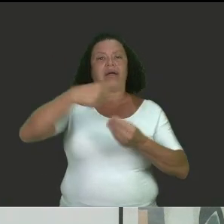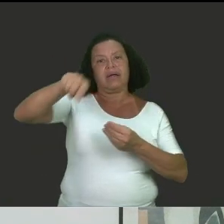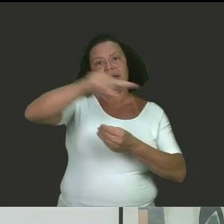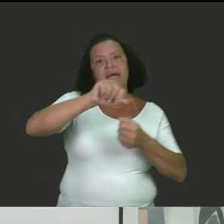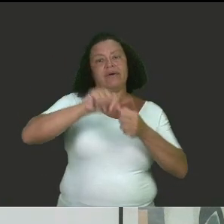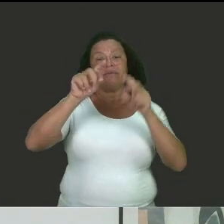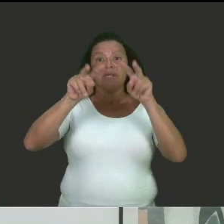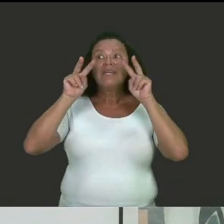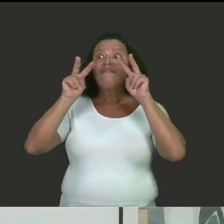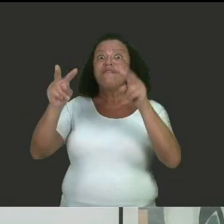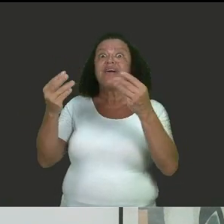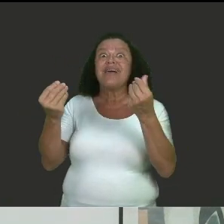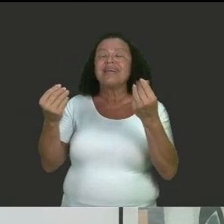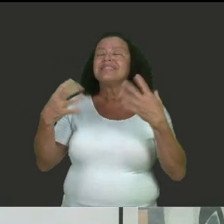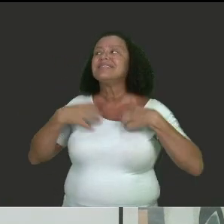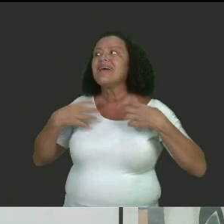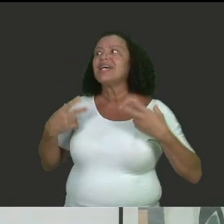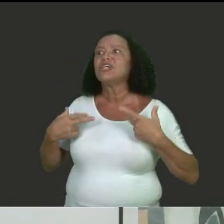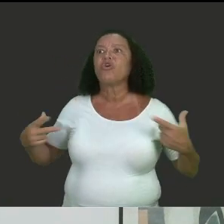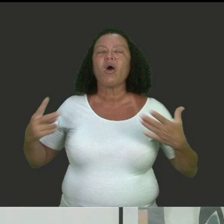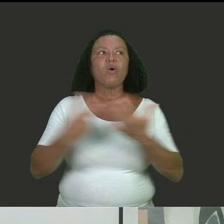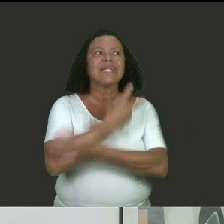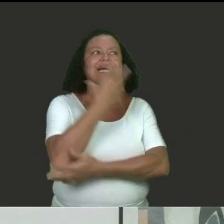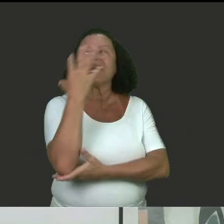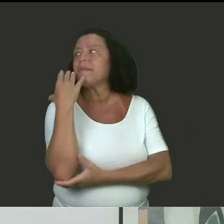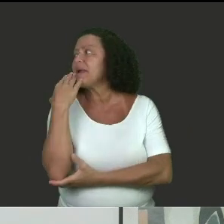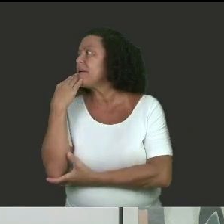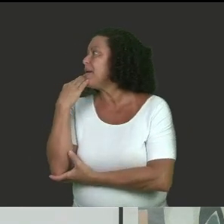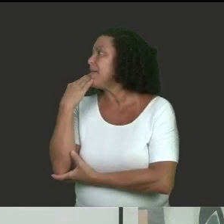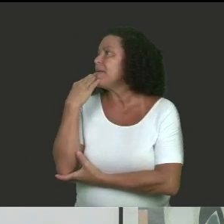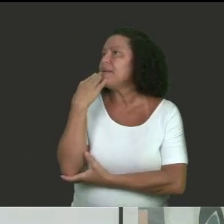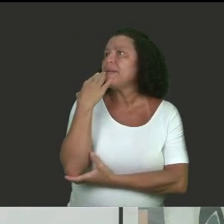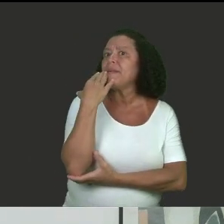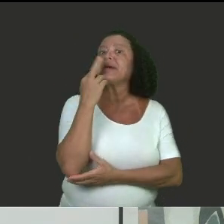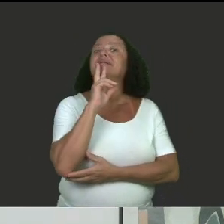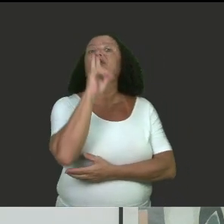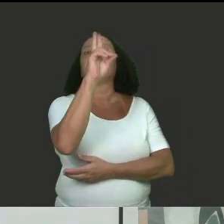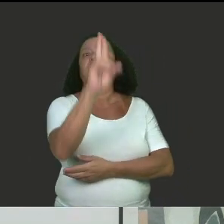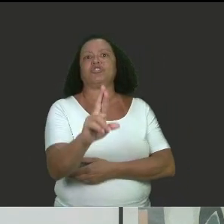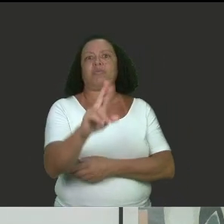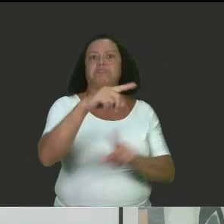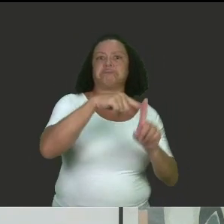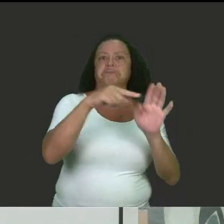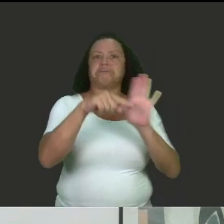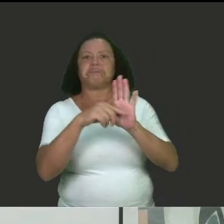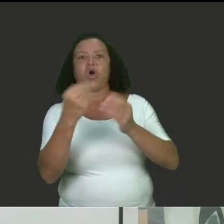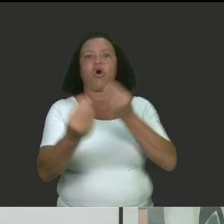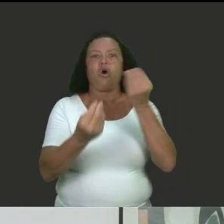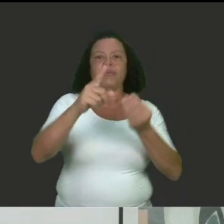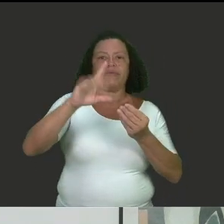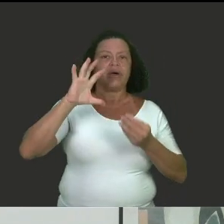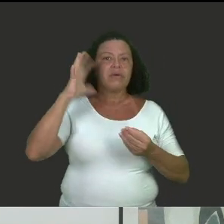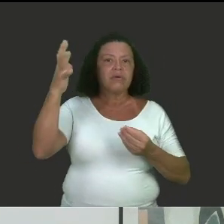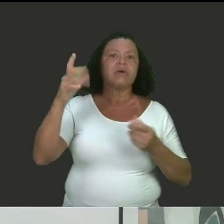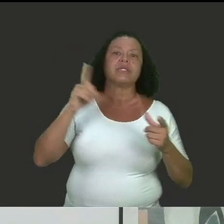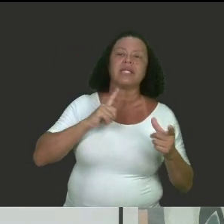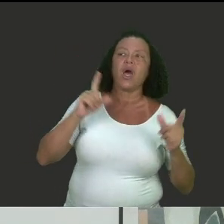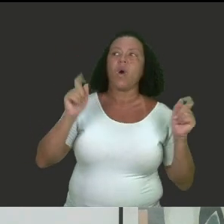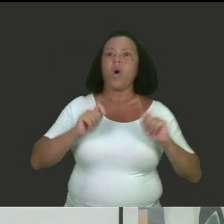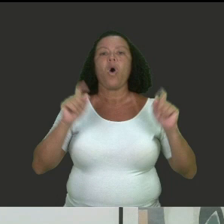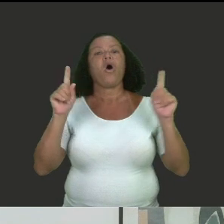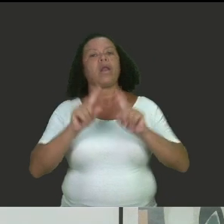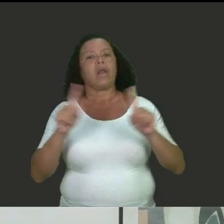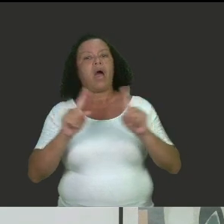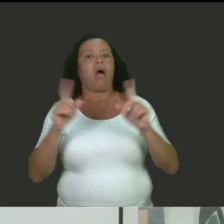enxerga essa dificuldade é que vai definir se a solução desse problema, se vai haver ou se esse problema vai acabar